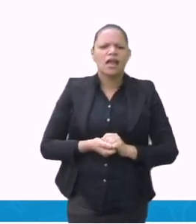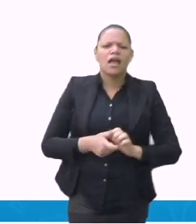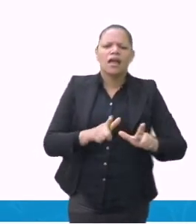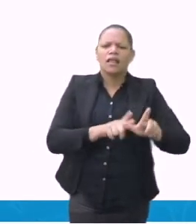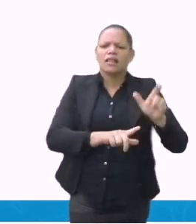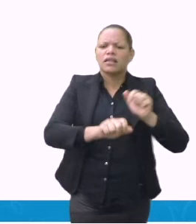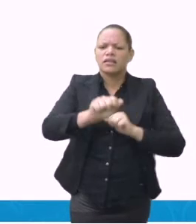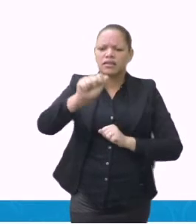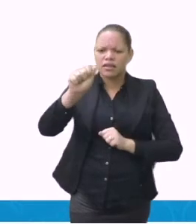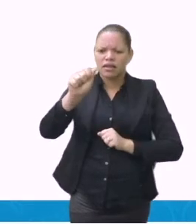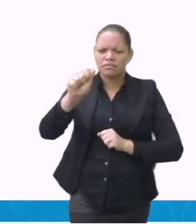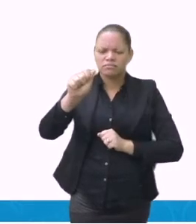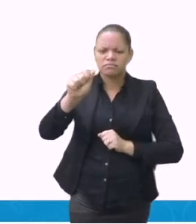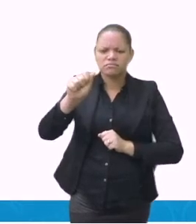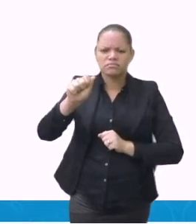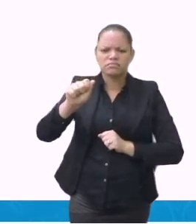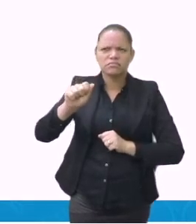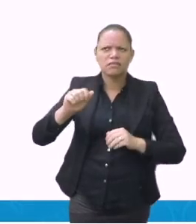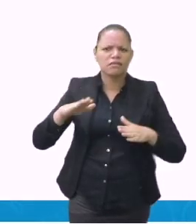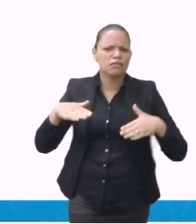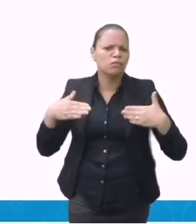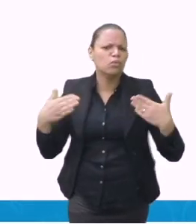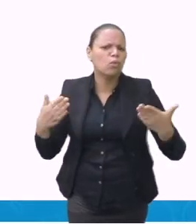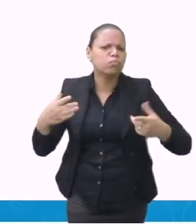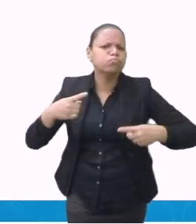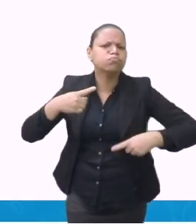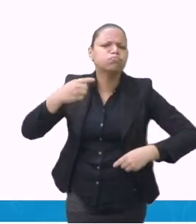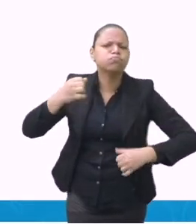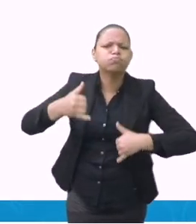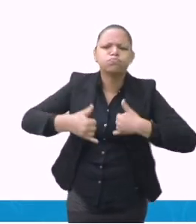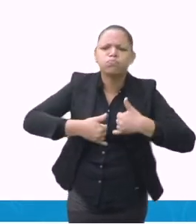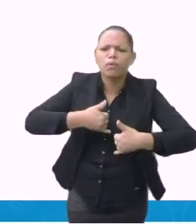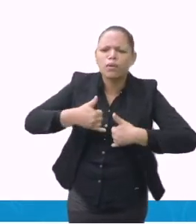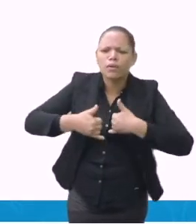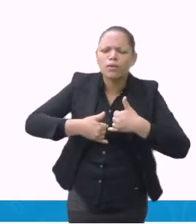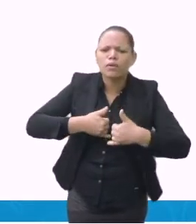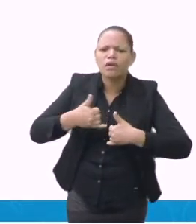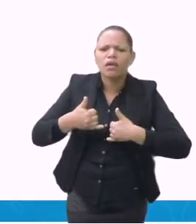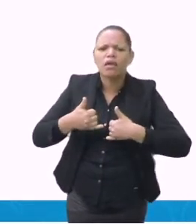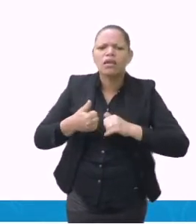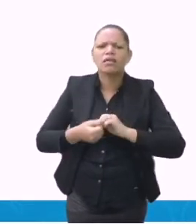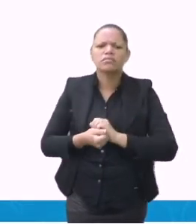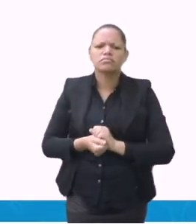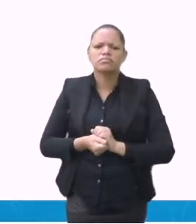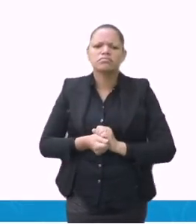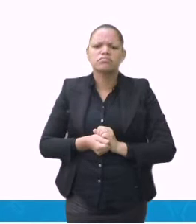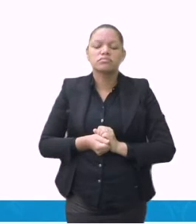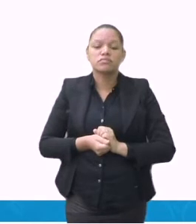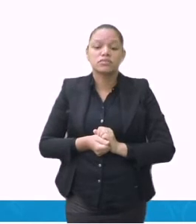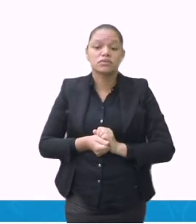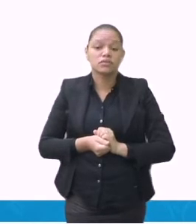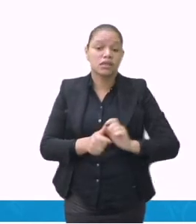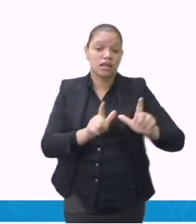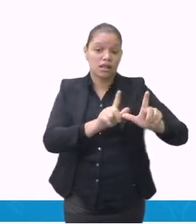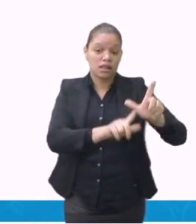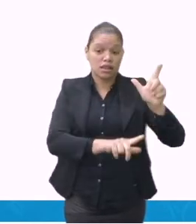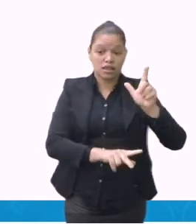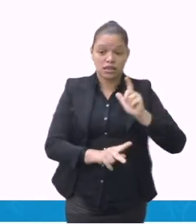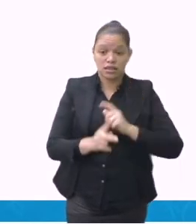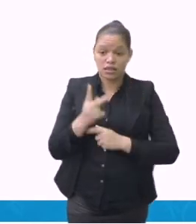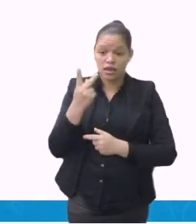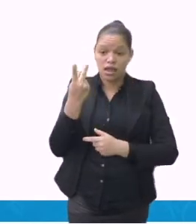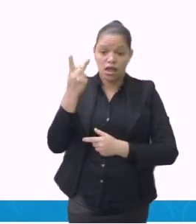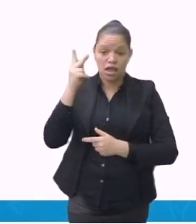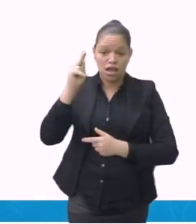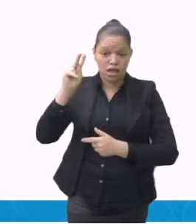na coordenada H1? Então, eu tenho que achar aqui, olha, a letra H. Achei a letra